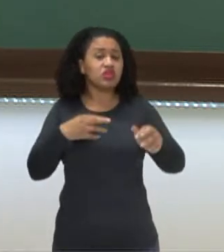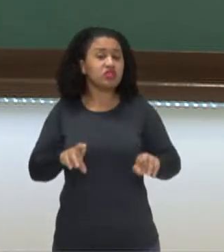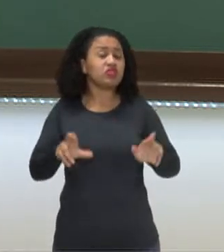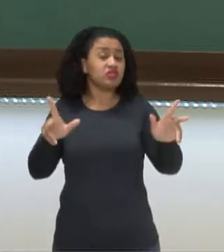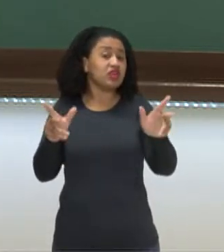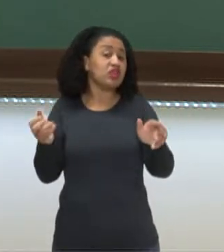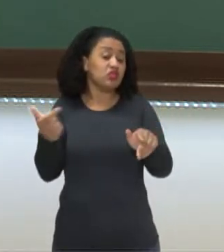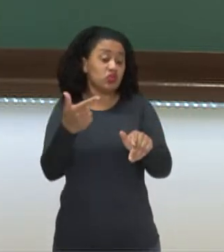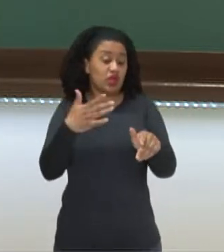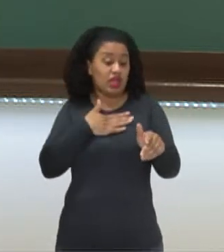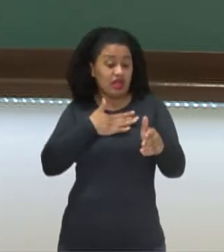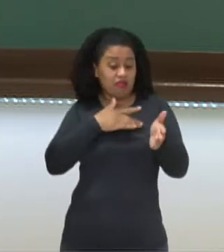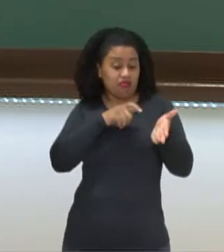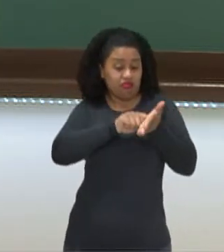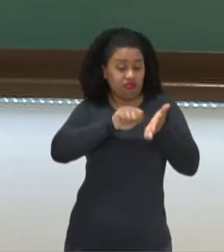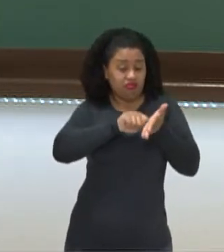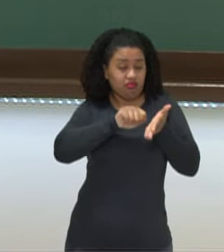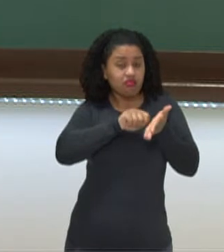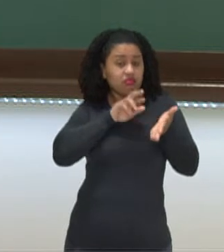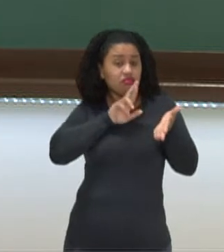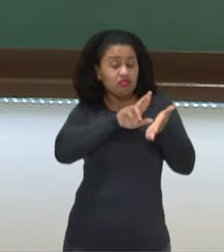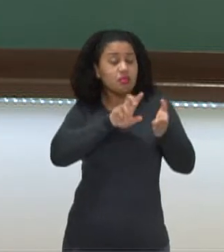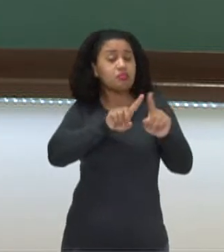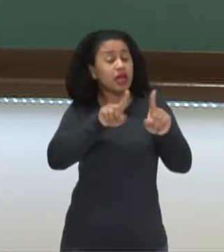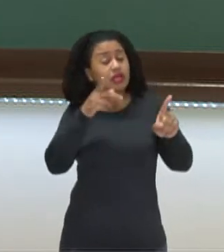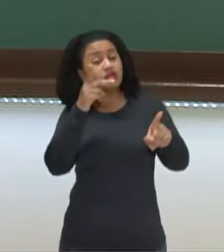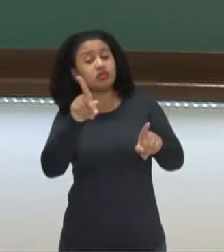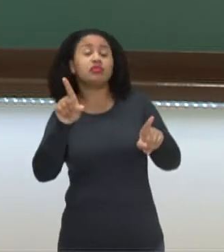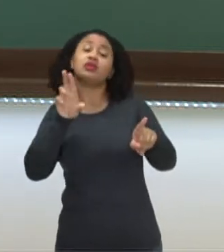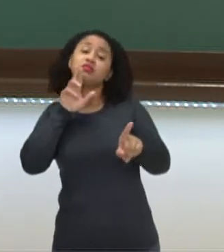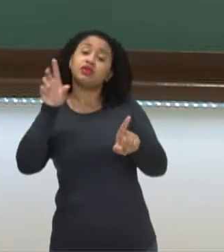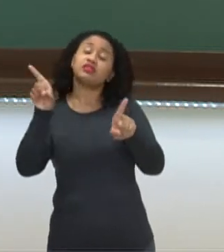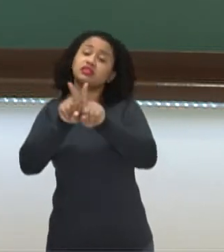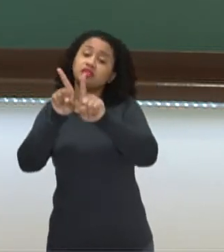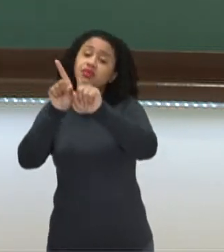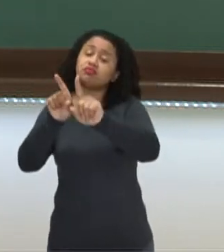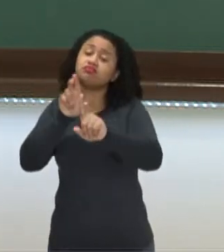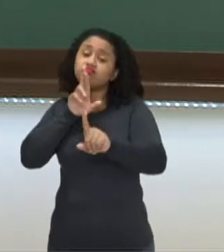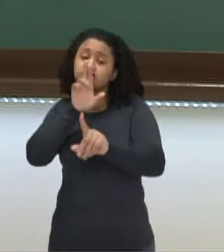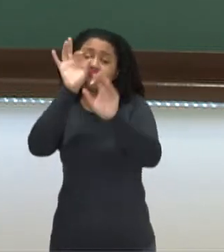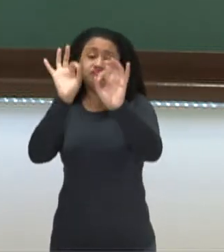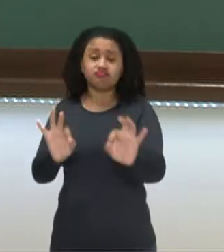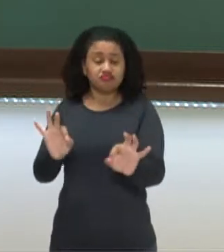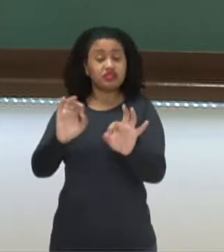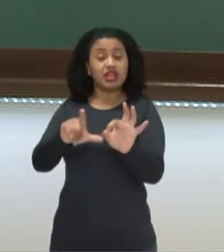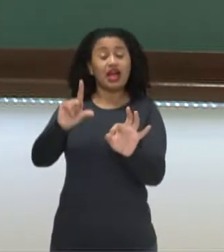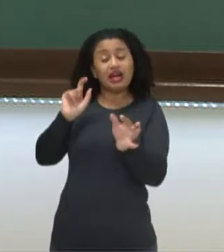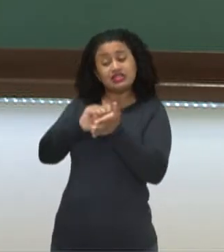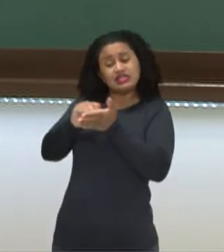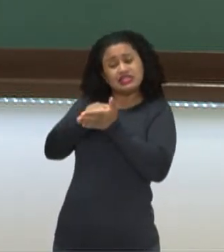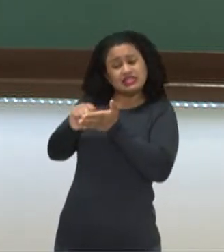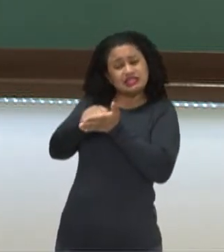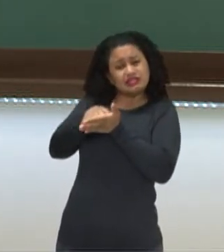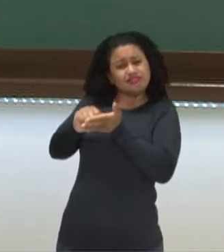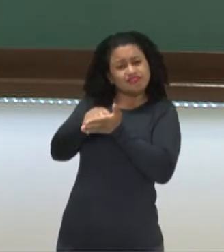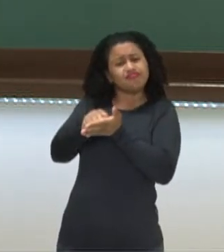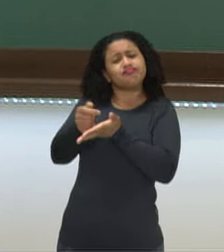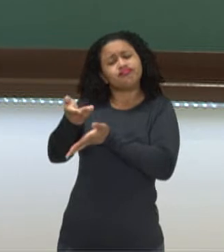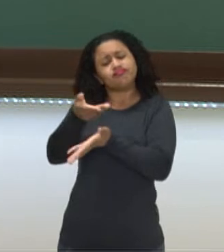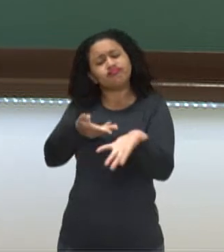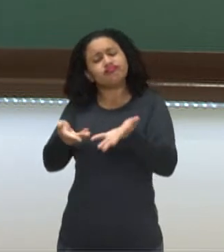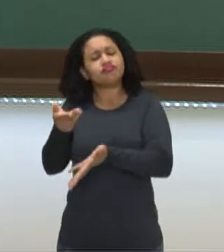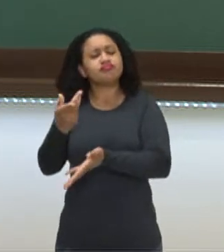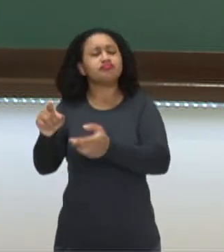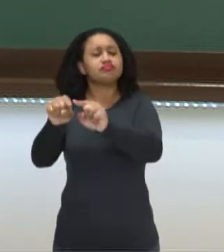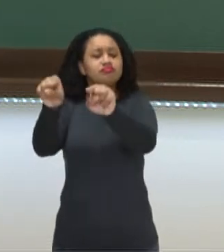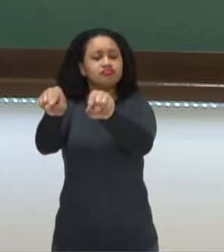da resposta que está aqui, mas a sua resposta ainda assim pode estar correta. Então, antes de apagar, socialize com a